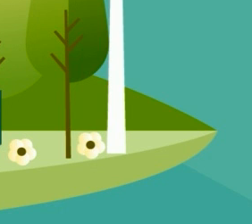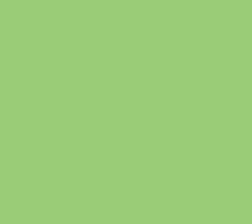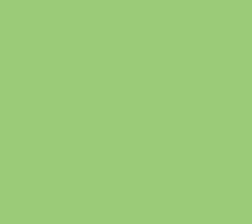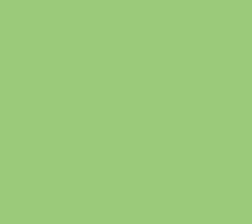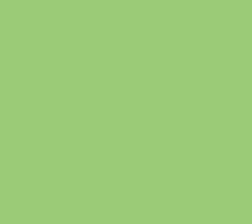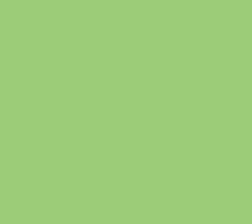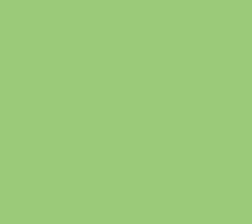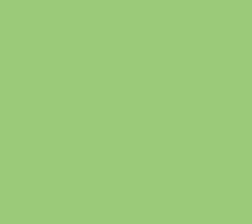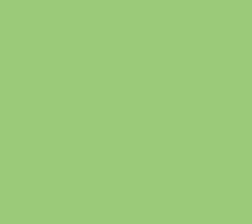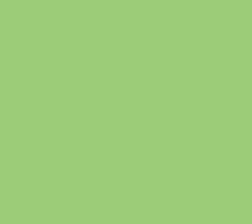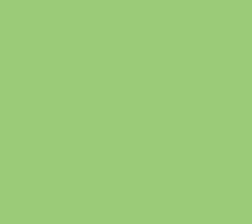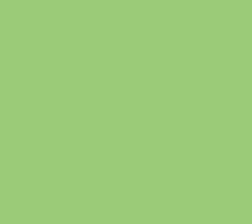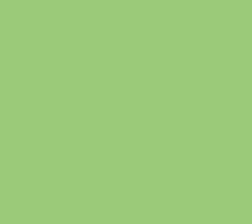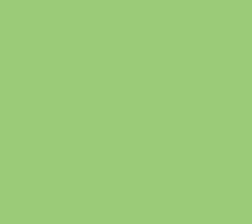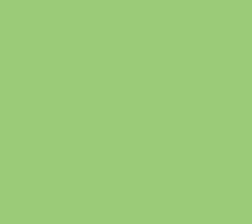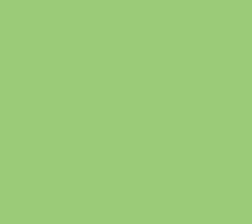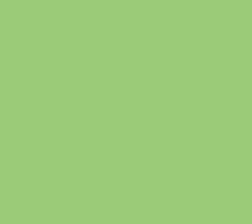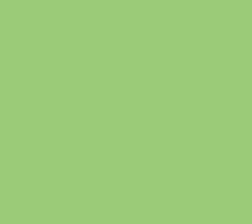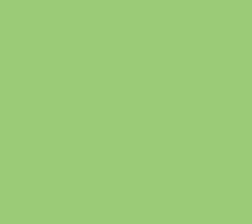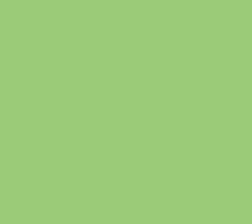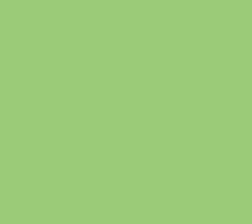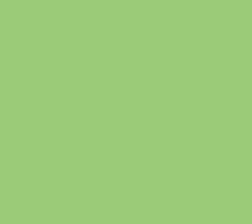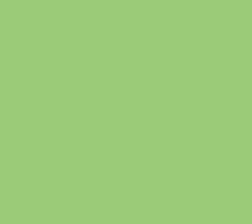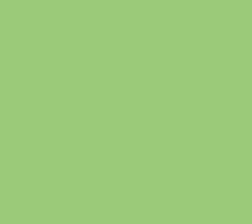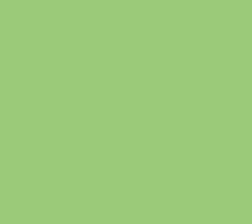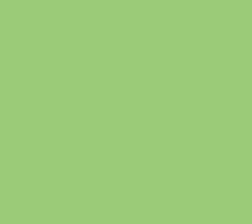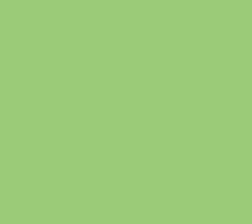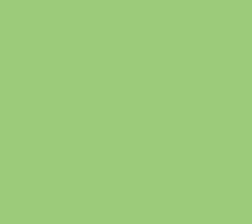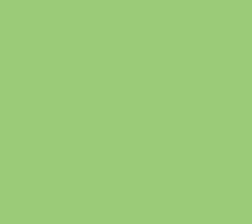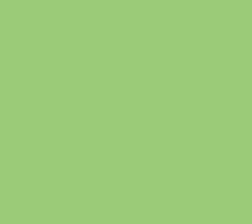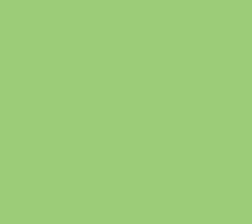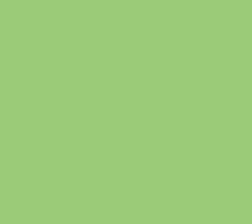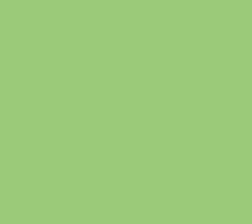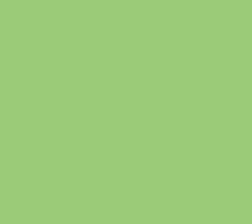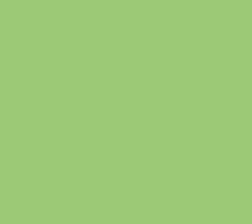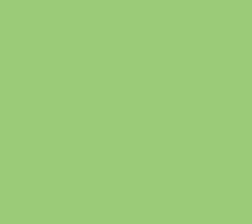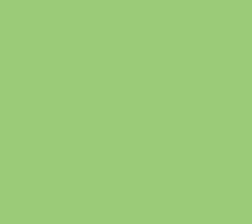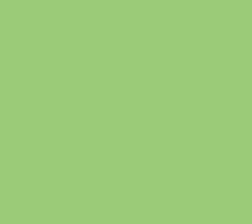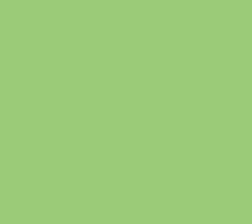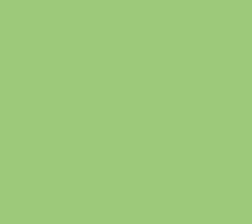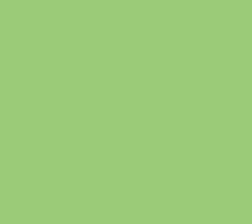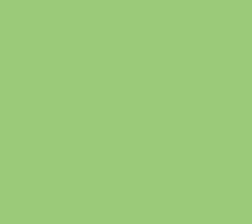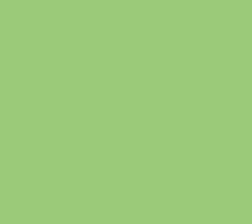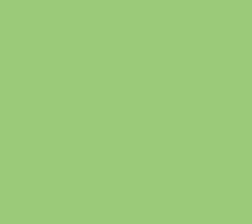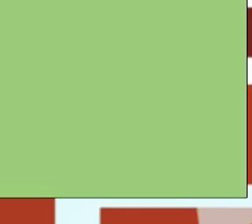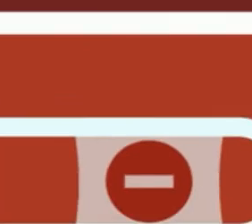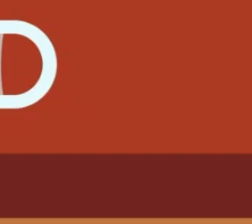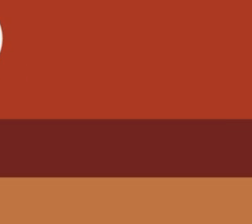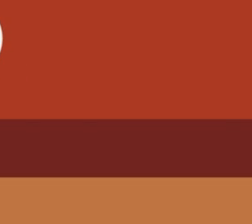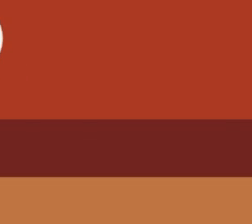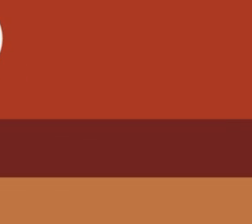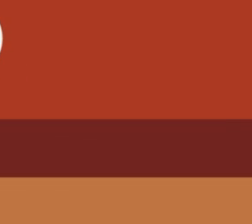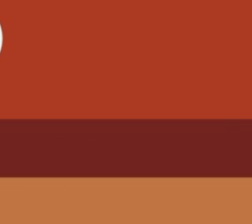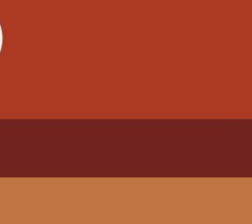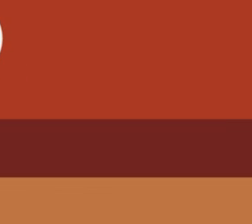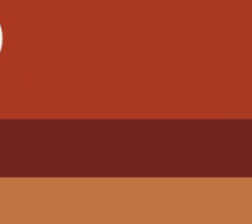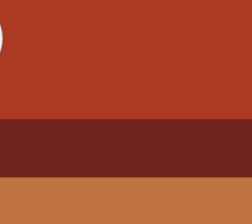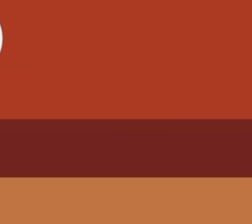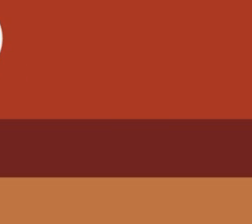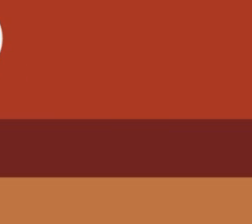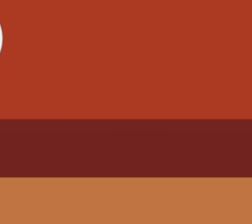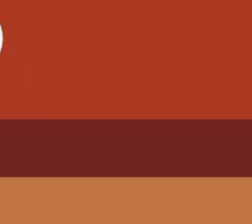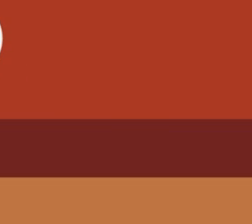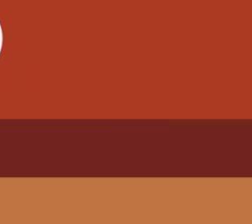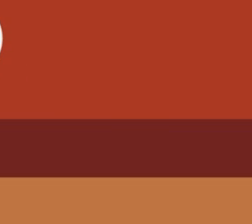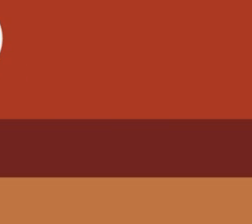O foco estratégico está na preocupação e preservação. Colocar essas ações práticas como algo indispensável ao cotidiano dos colaboradores e